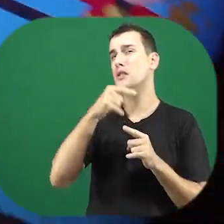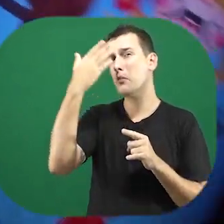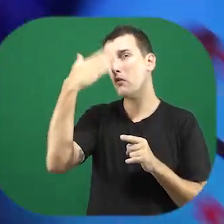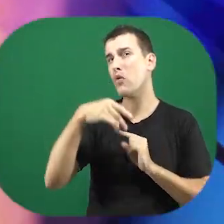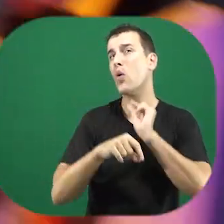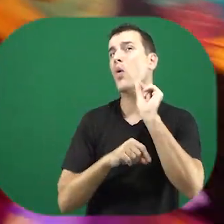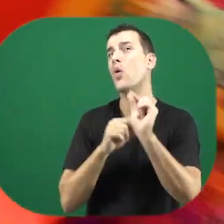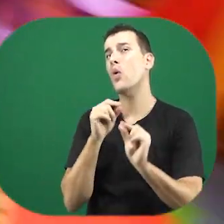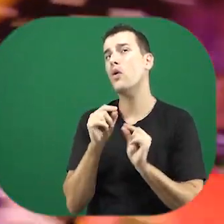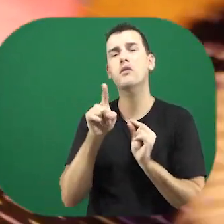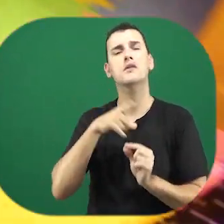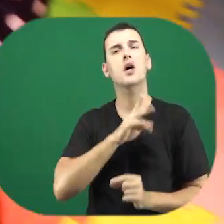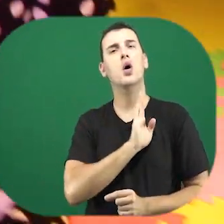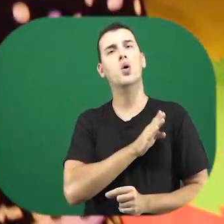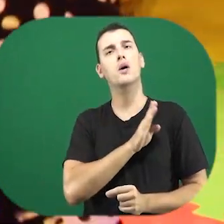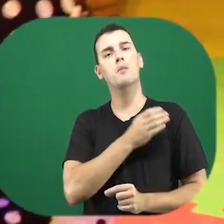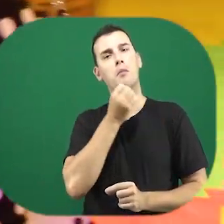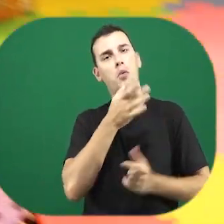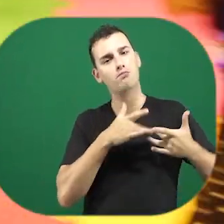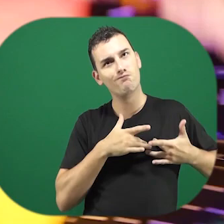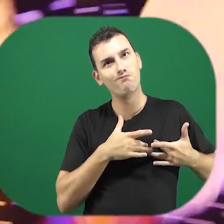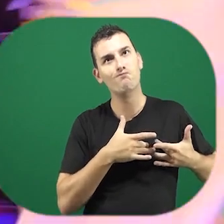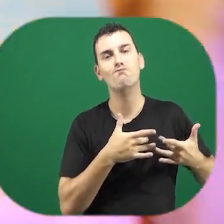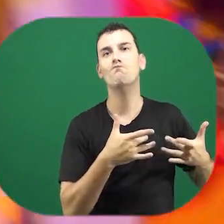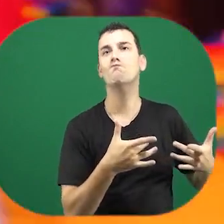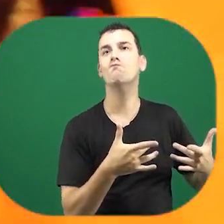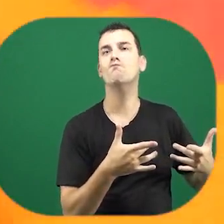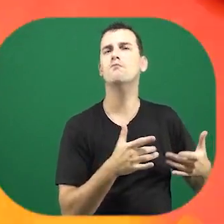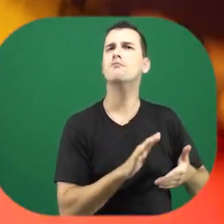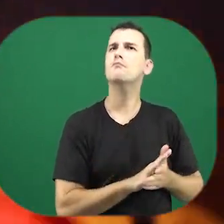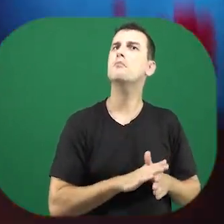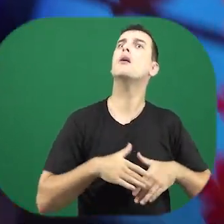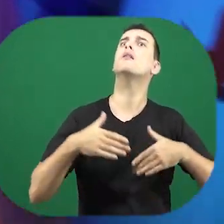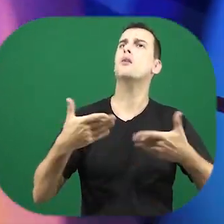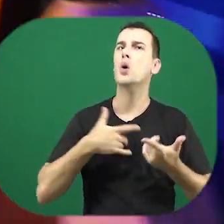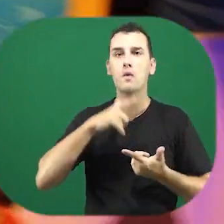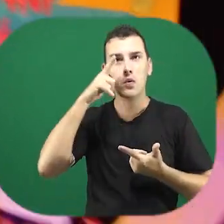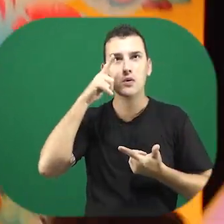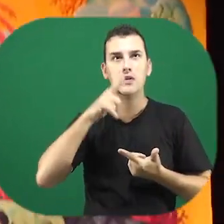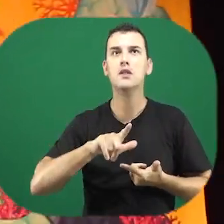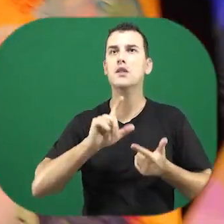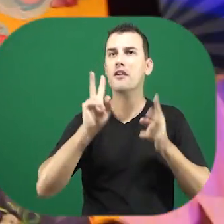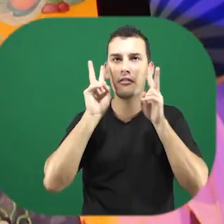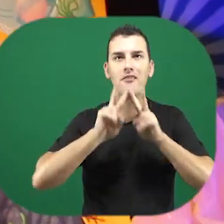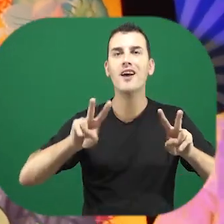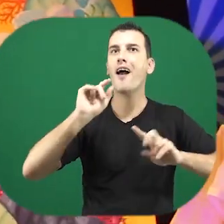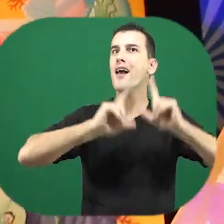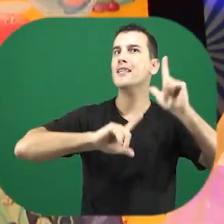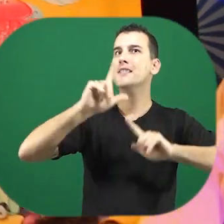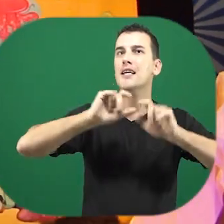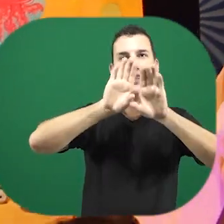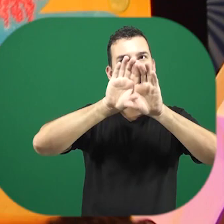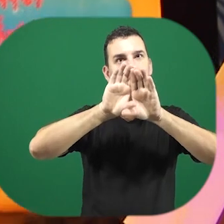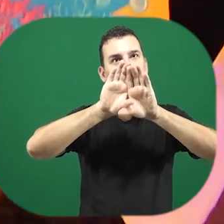você tem um coração bom. Ai, então eu vou poder ver as estrelas brilhantes do